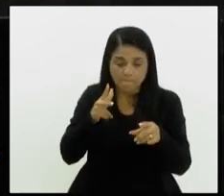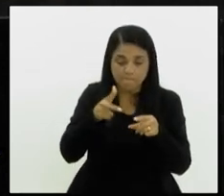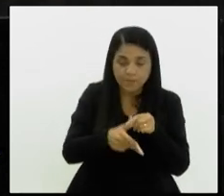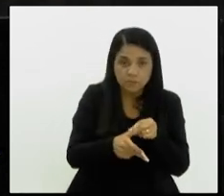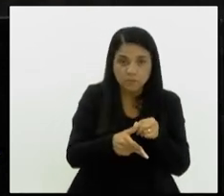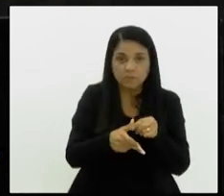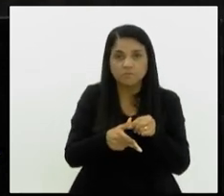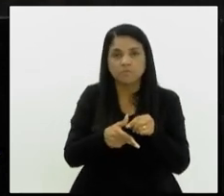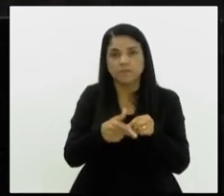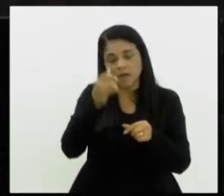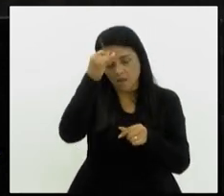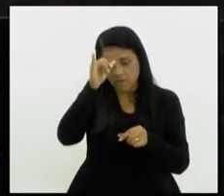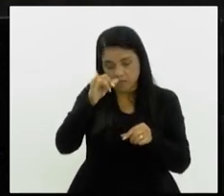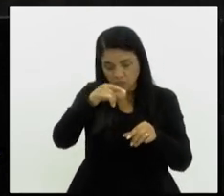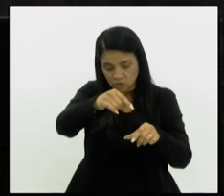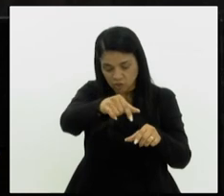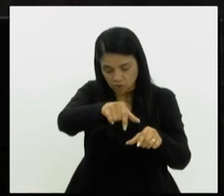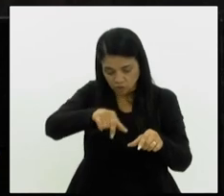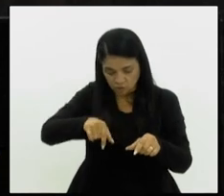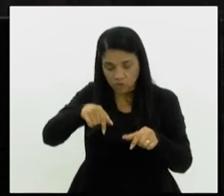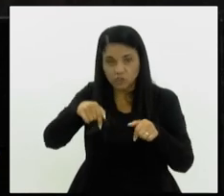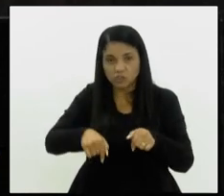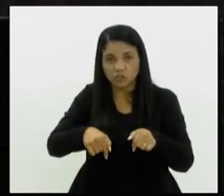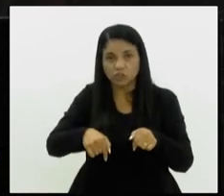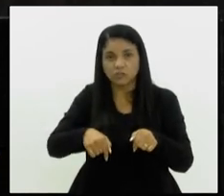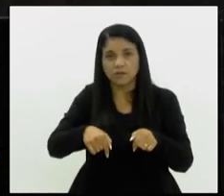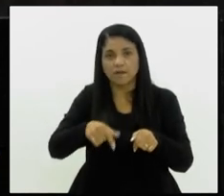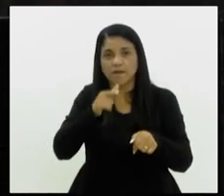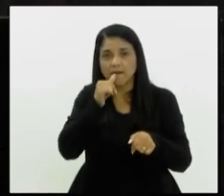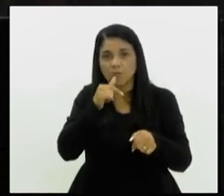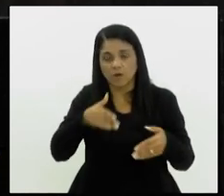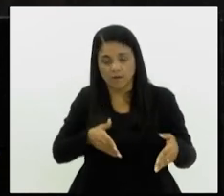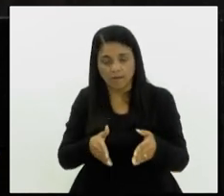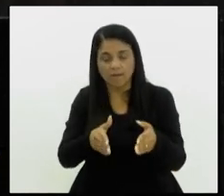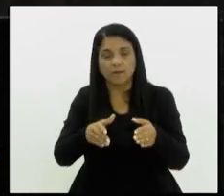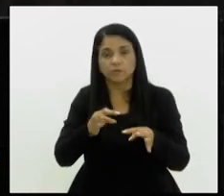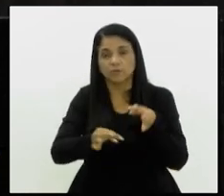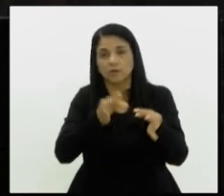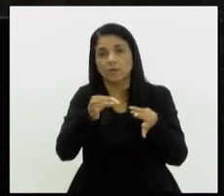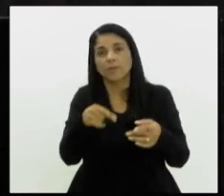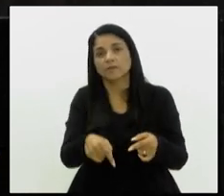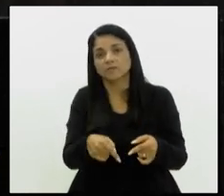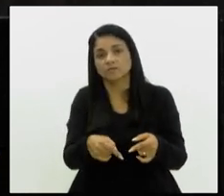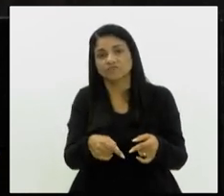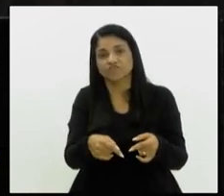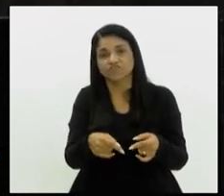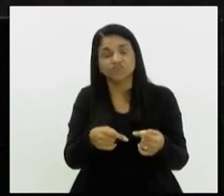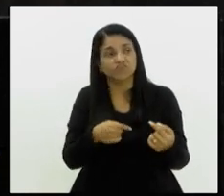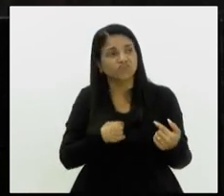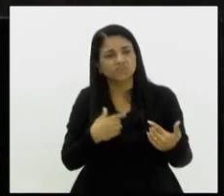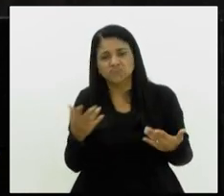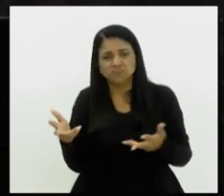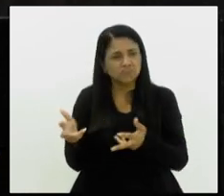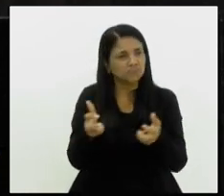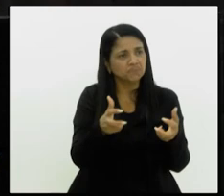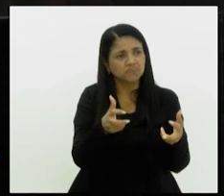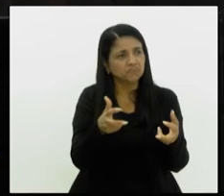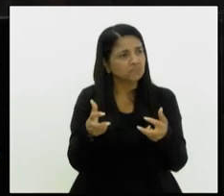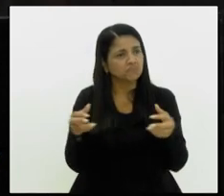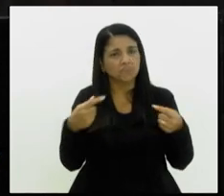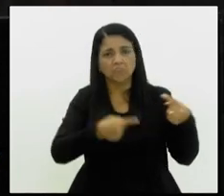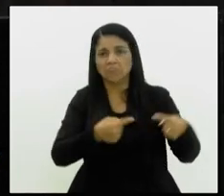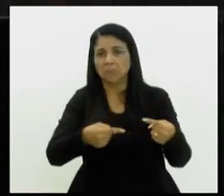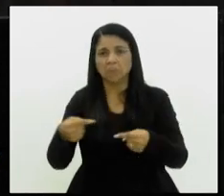na estação de treinamento? É que eu não estou vendo esse debate acontecer e o que se vai